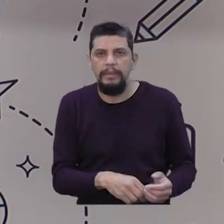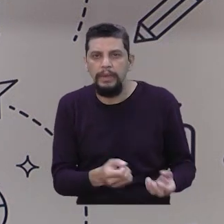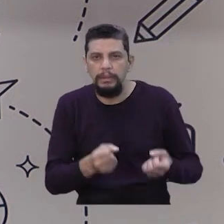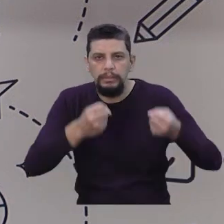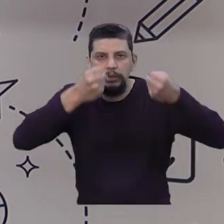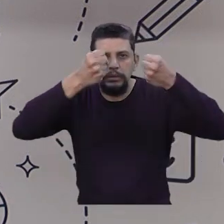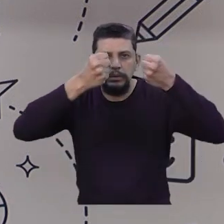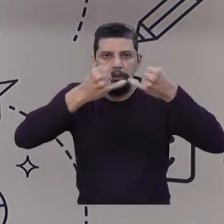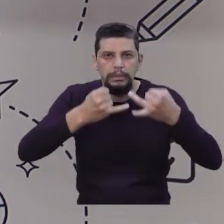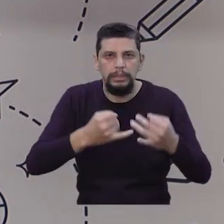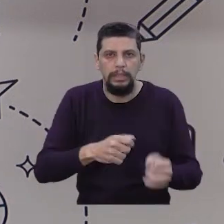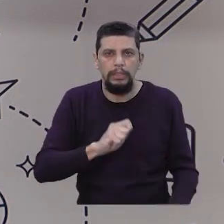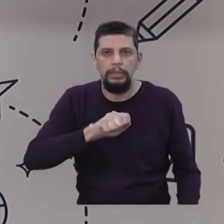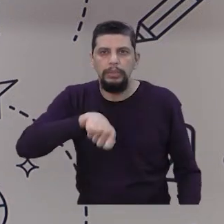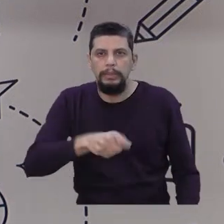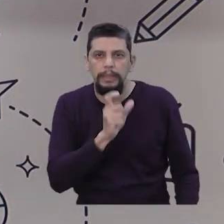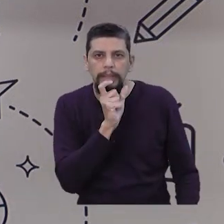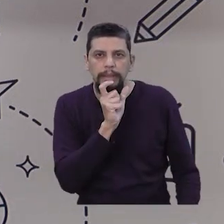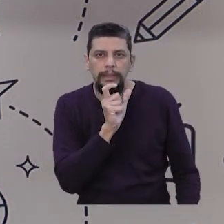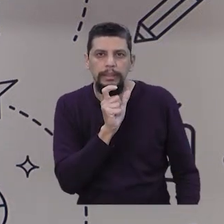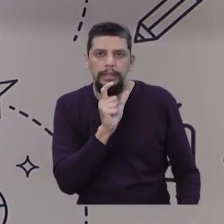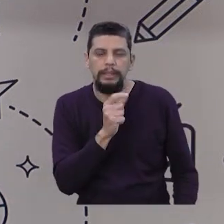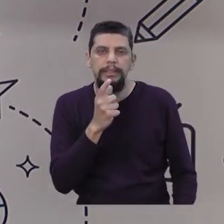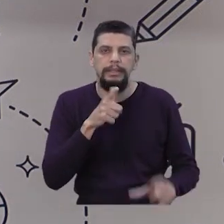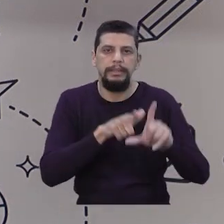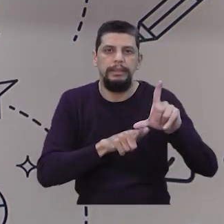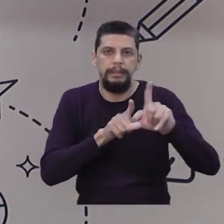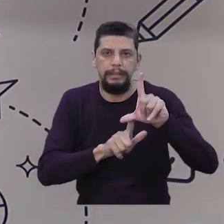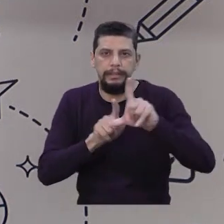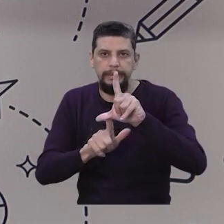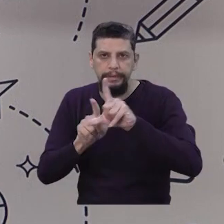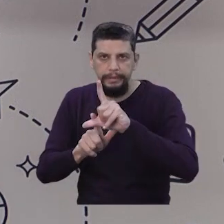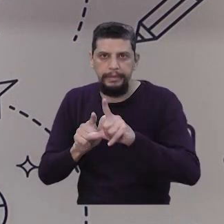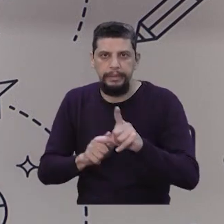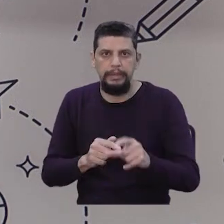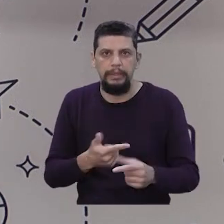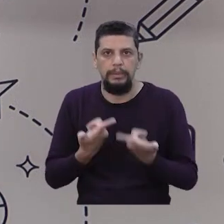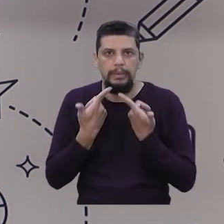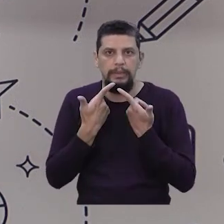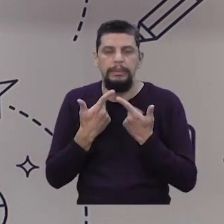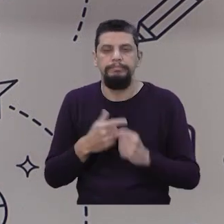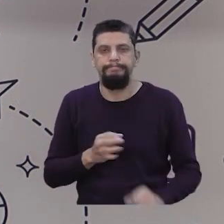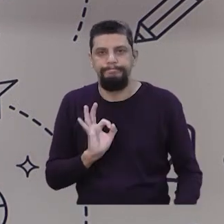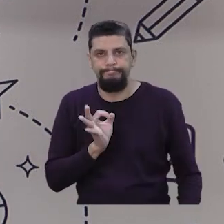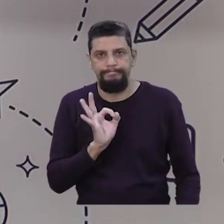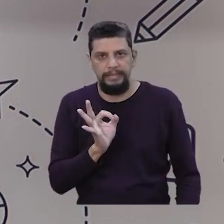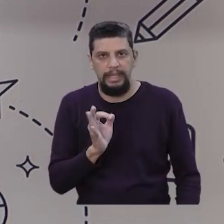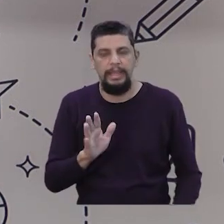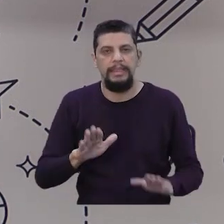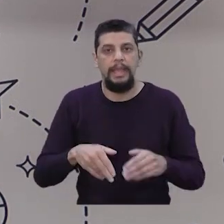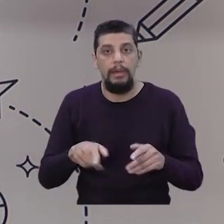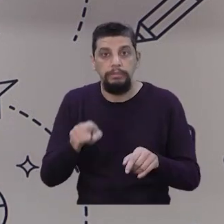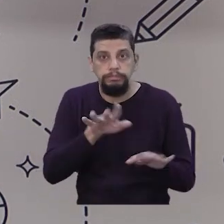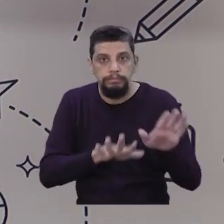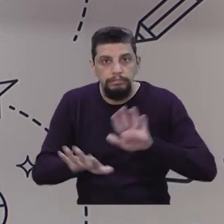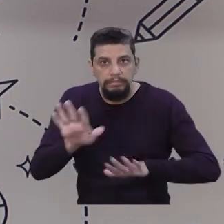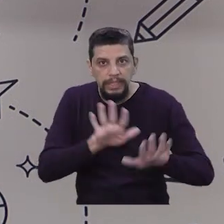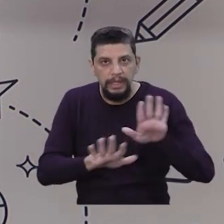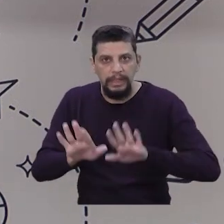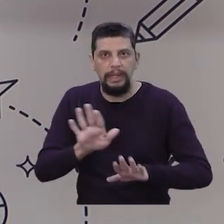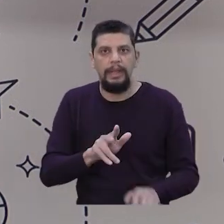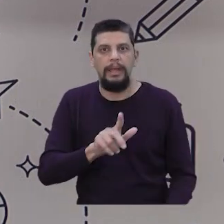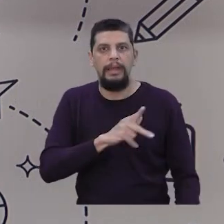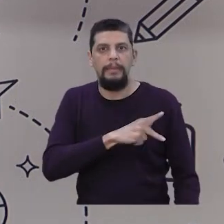letras. Afinal, a nossa aula tem muita coisa interessante com a língua portuguesa, não é? Então se prepara